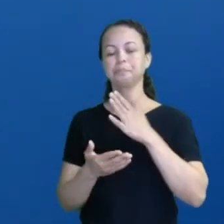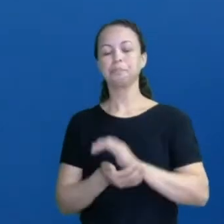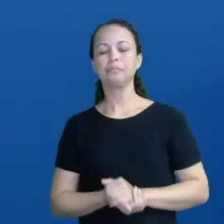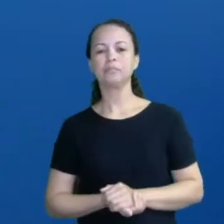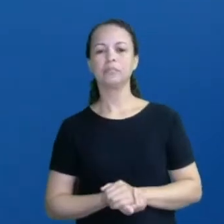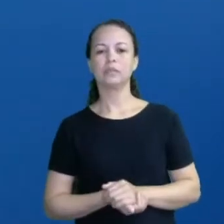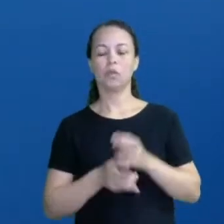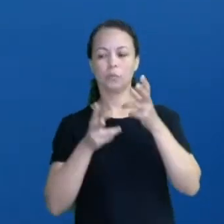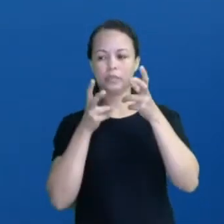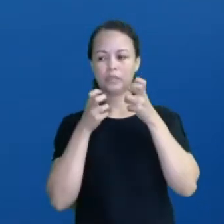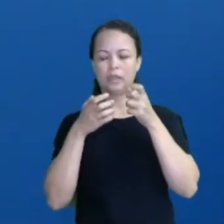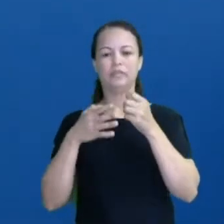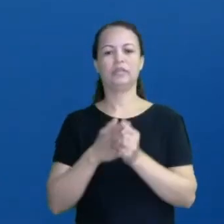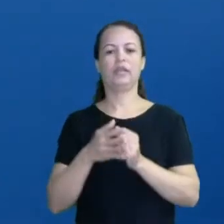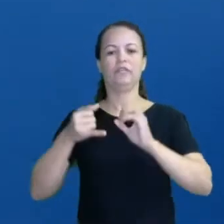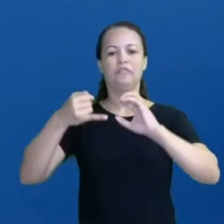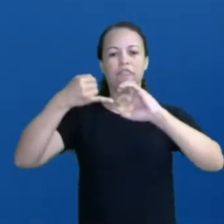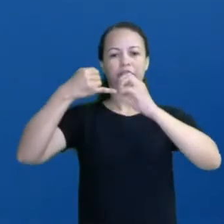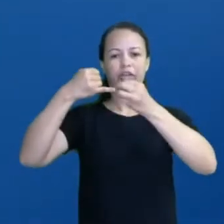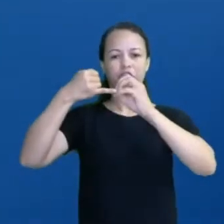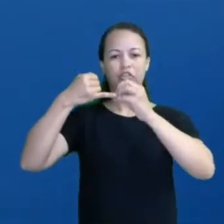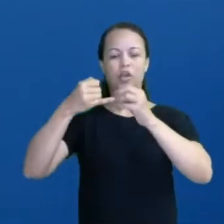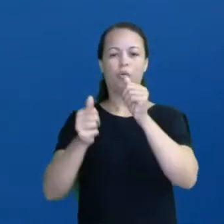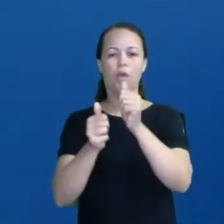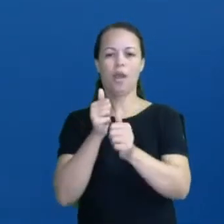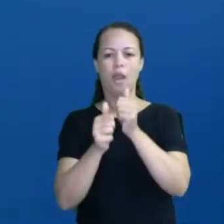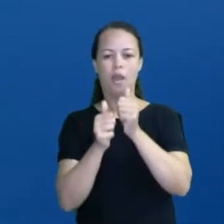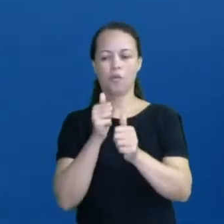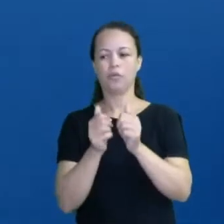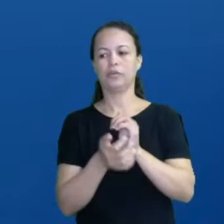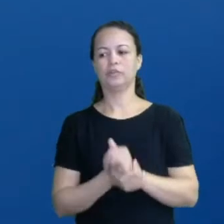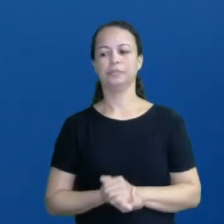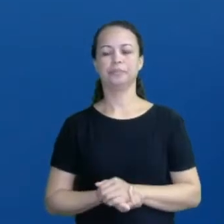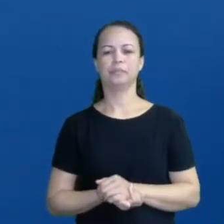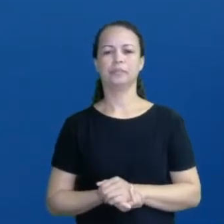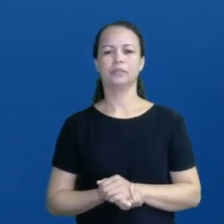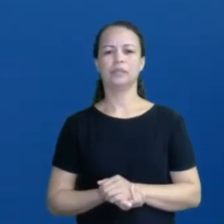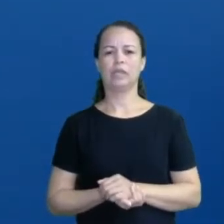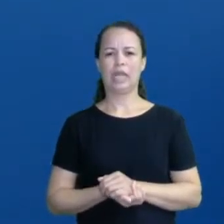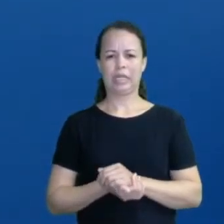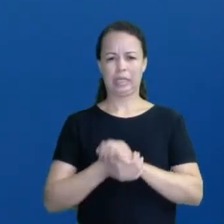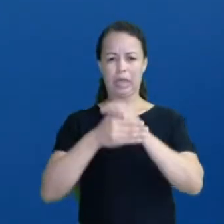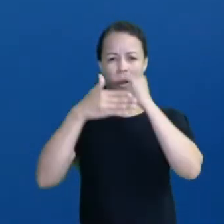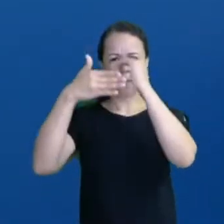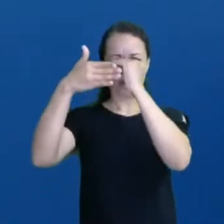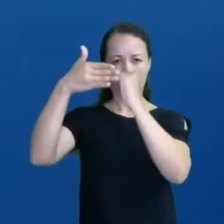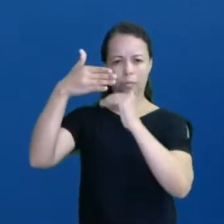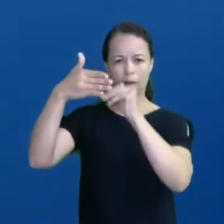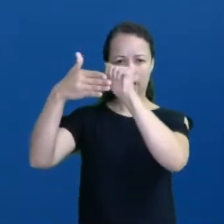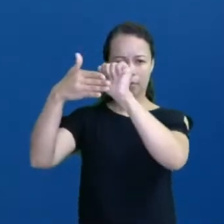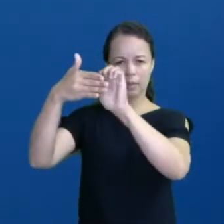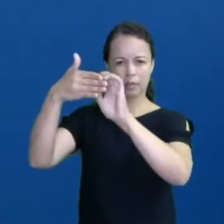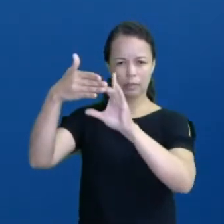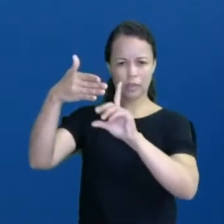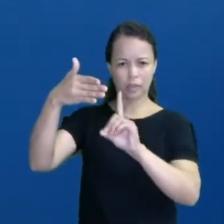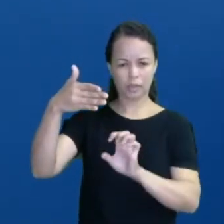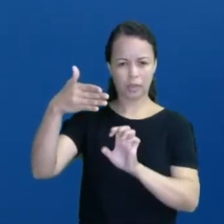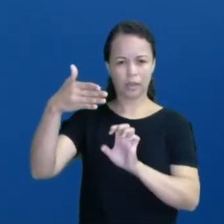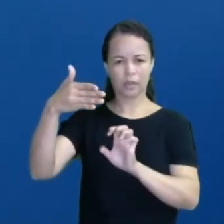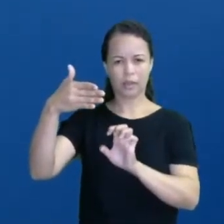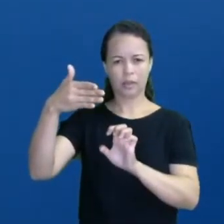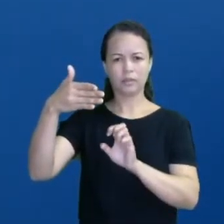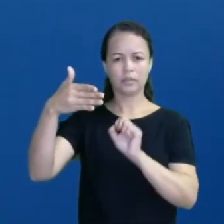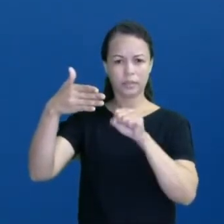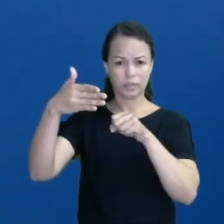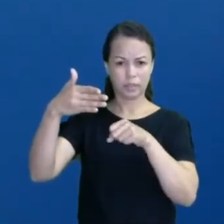que a gente viu. Tem feijão, arroz. Vamos lá. Essa lista está em ordem alfabética? A